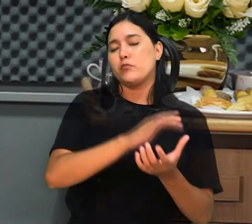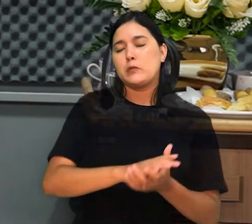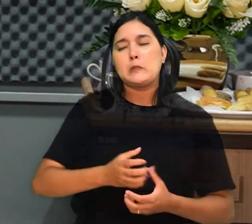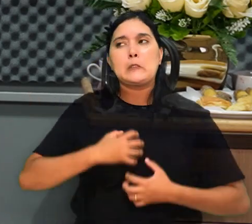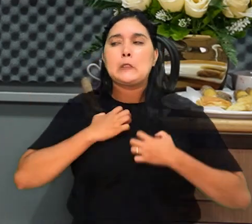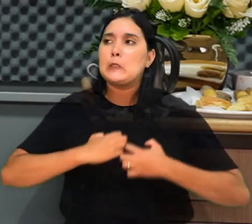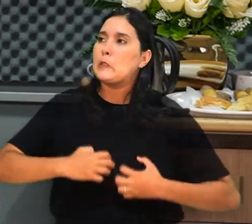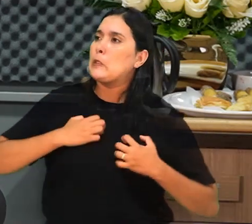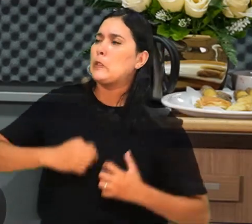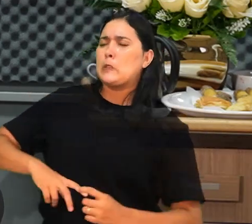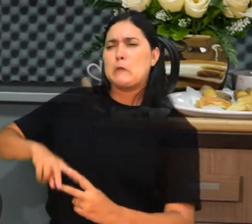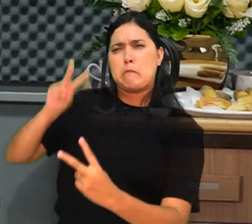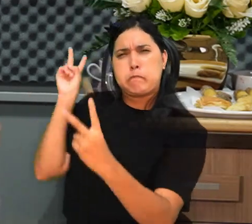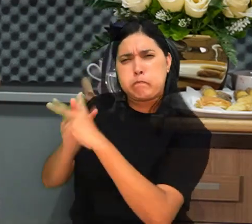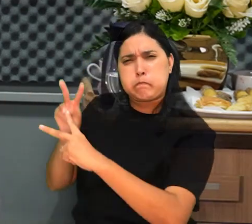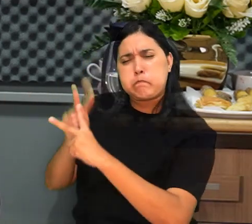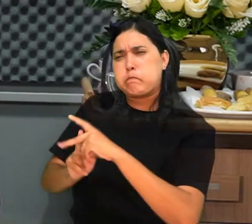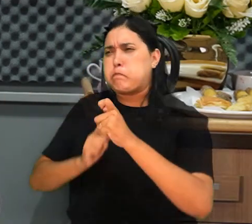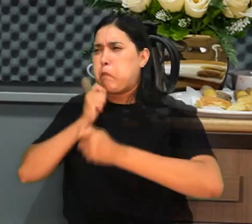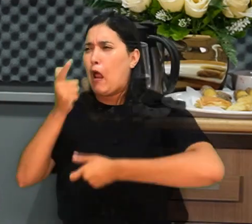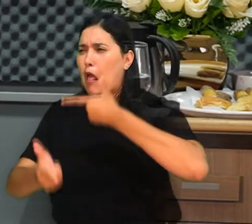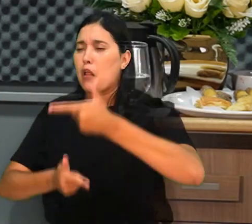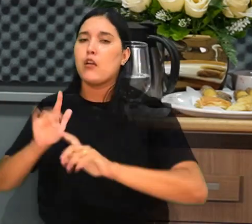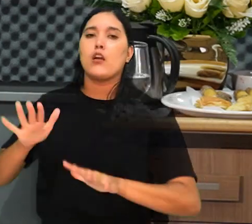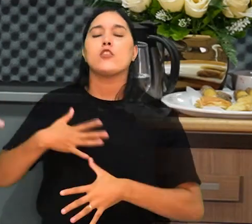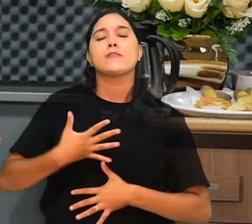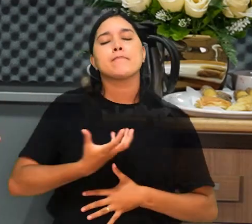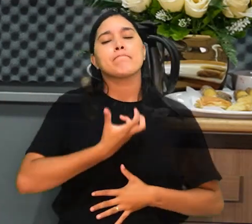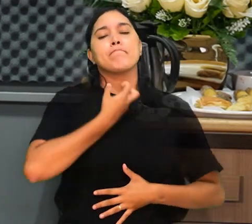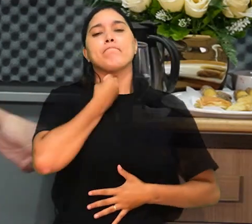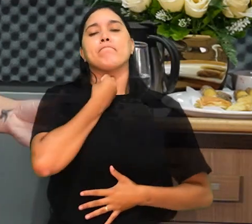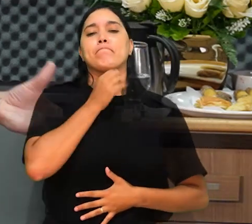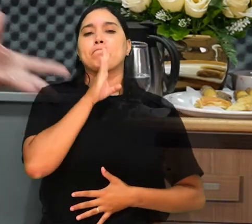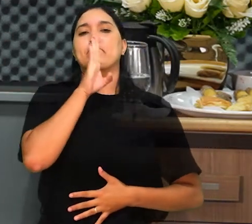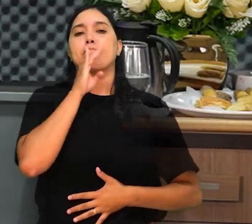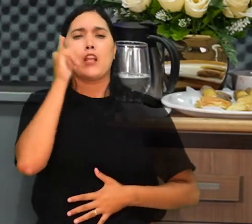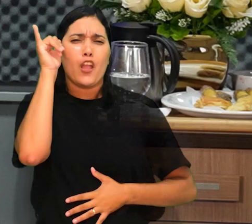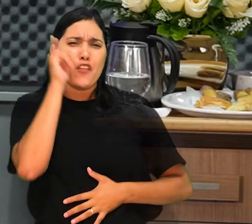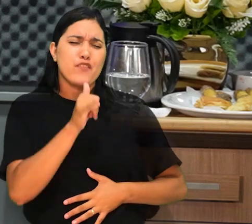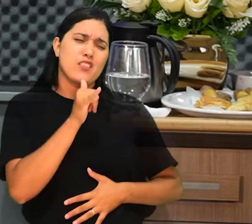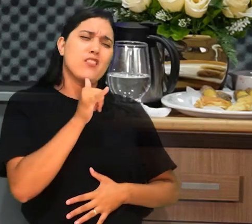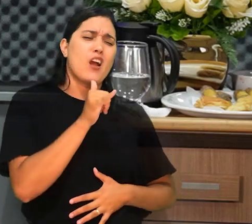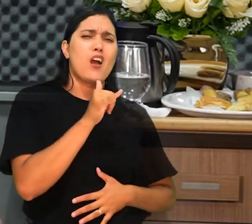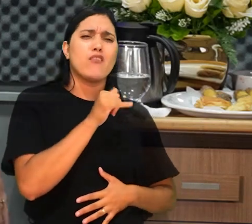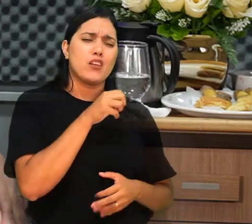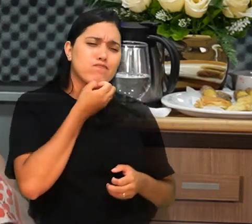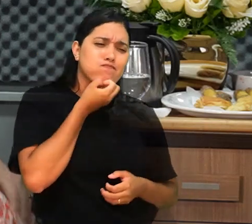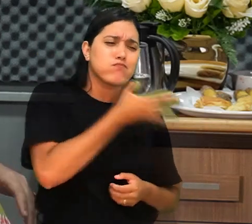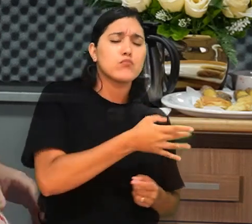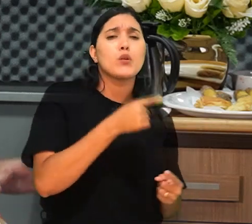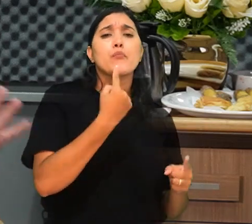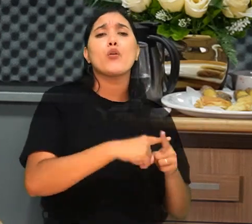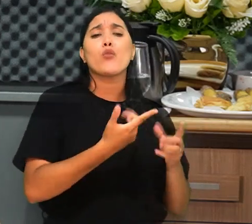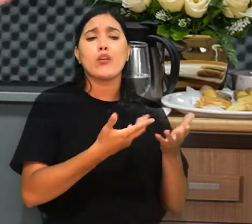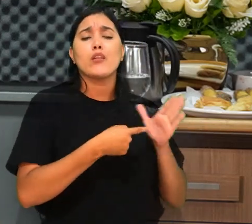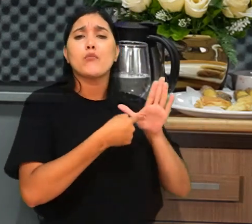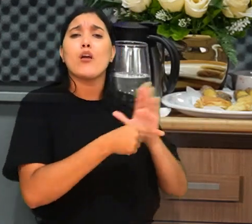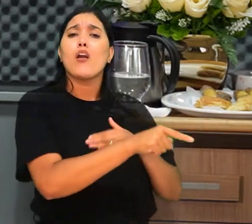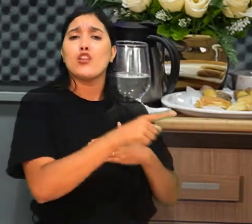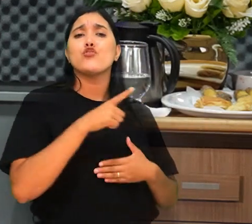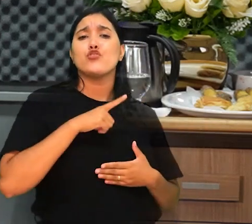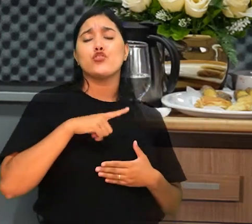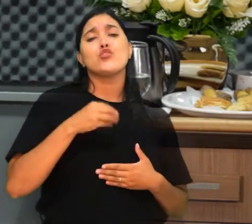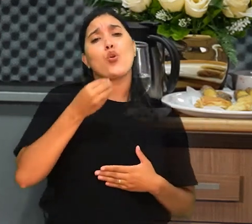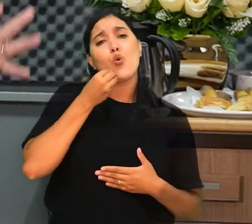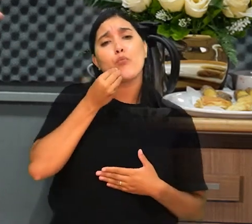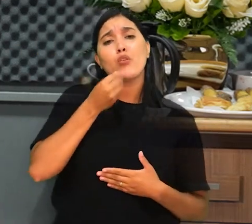não conseguia mais fingir, né? Mas eu também não falava para ele, porque eu sabia que ele ia tomar as dores, ele ia brigar, ia para cima. Então eu engolia